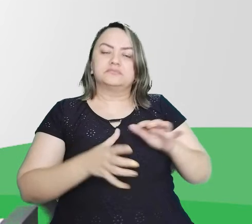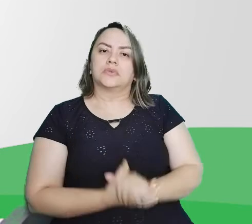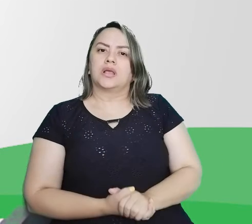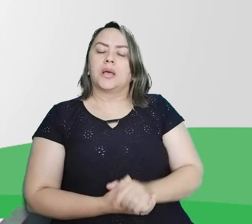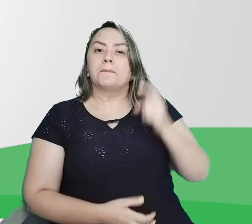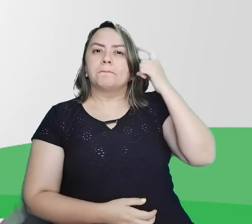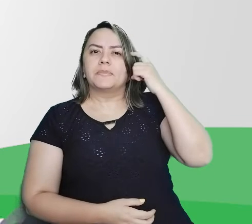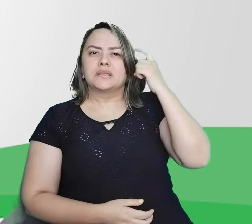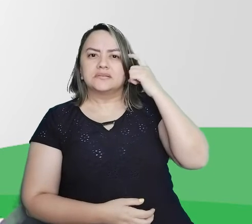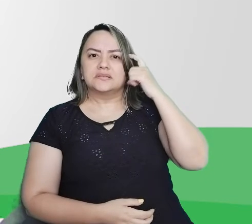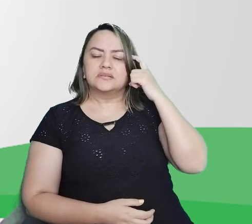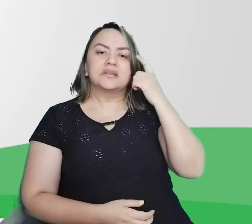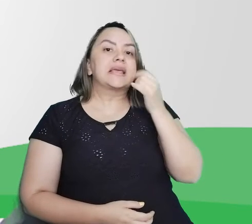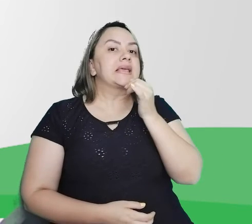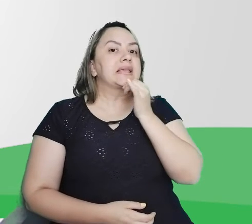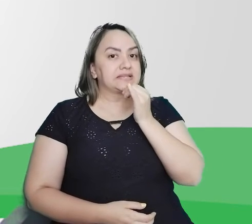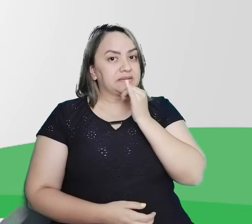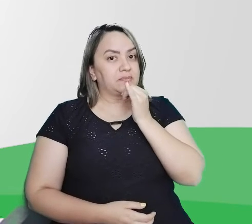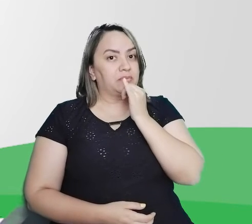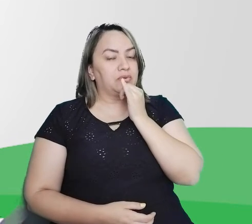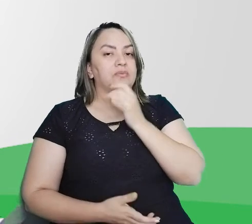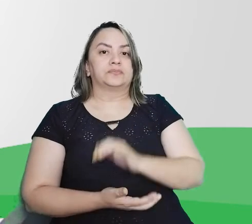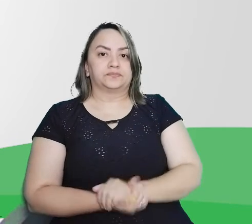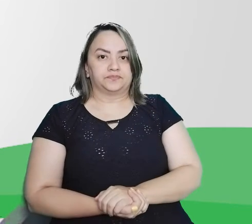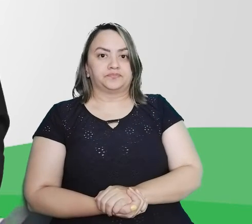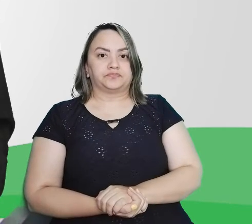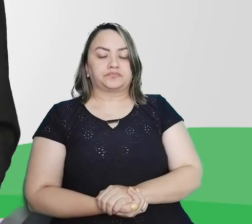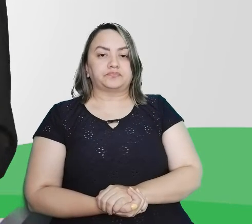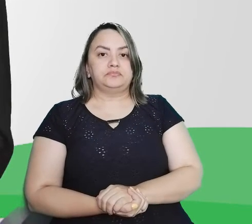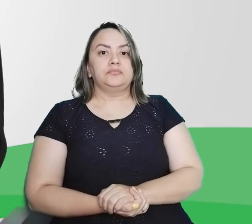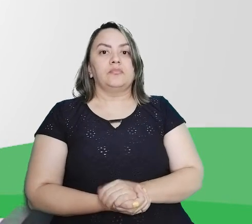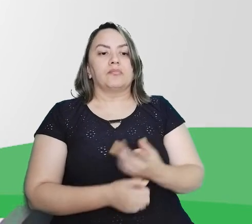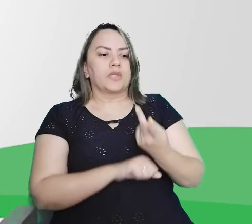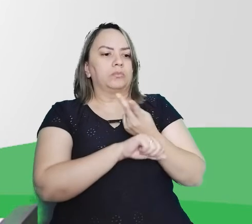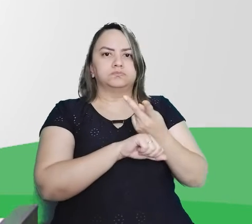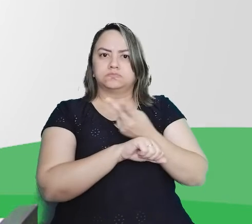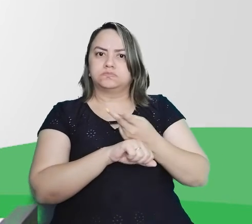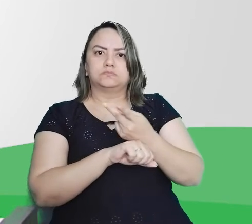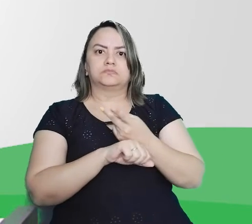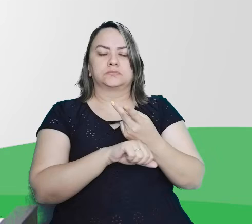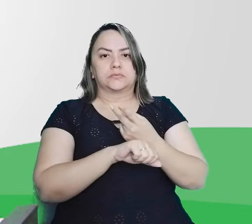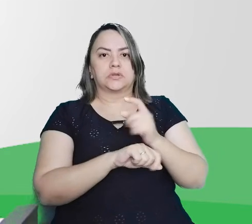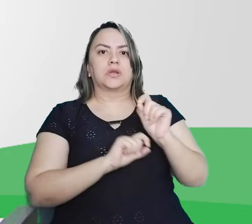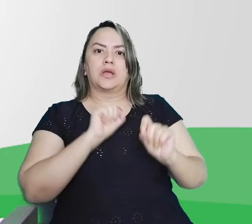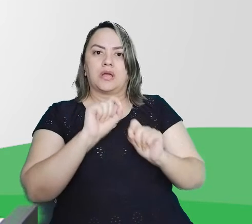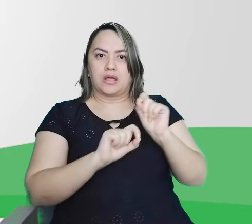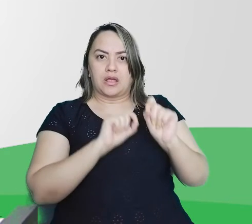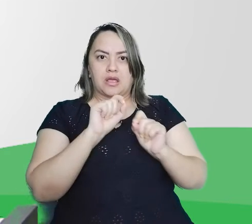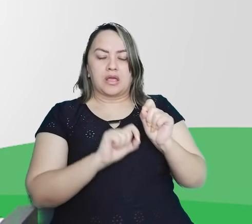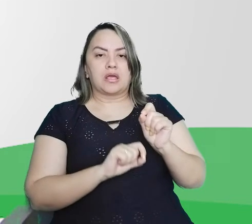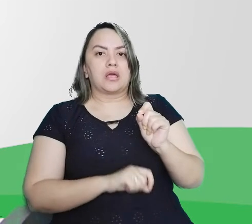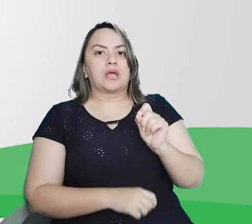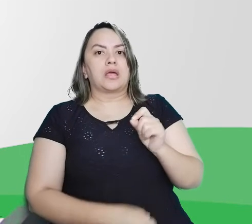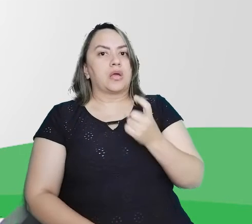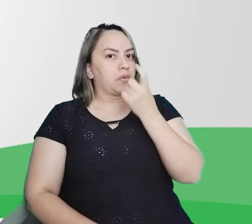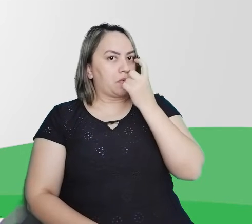caça às bruxas, um movimento de perseguição religiosa e social contra as mulheres que aconteceu entre o